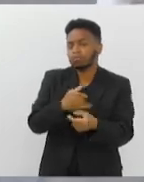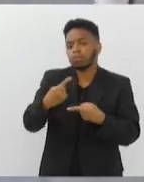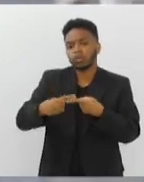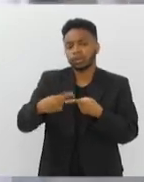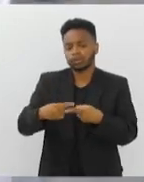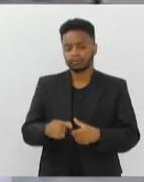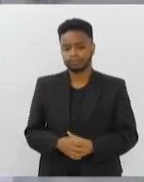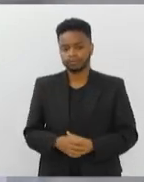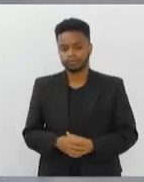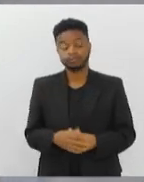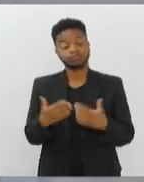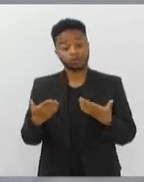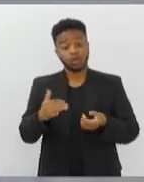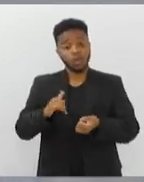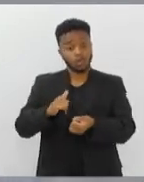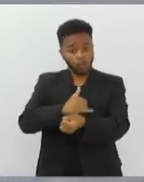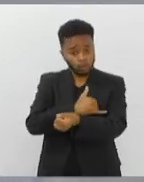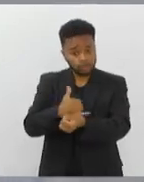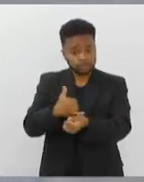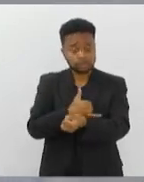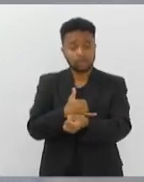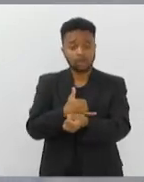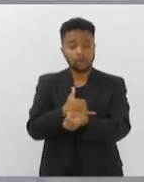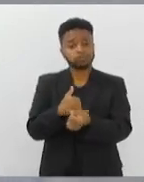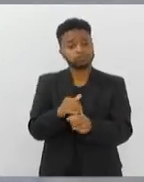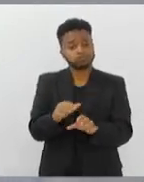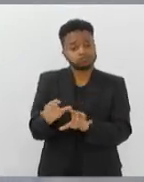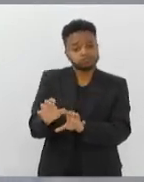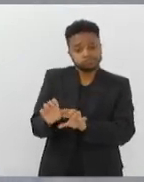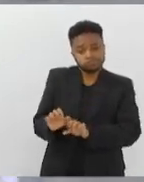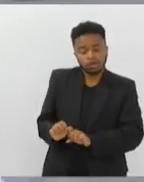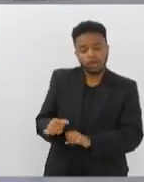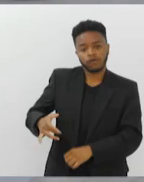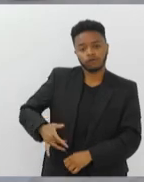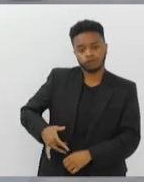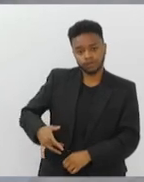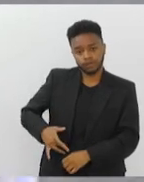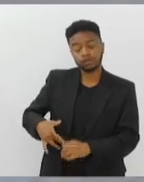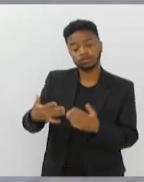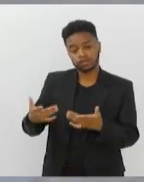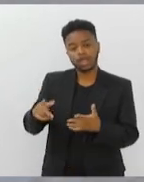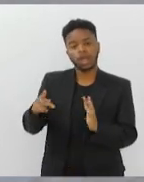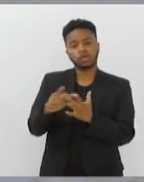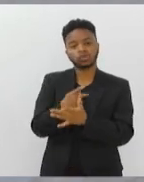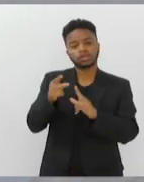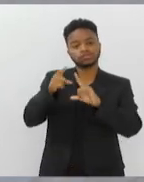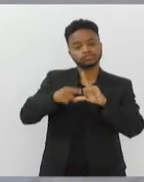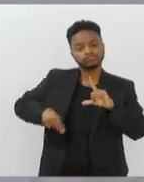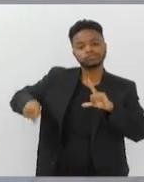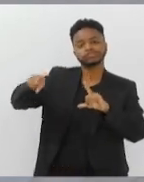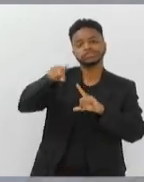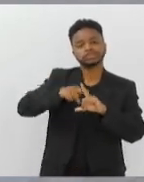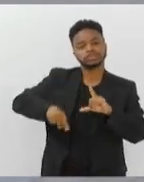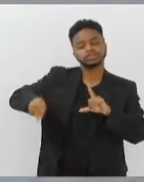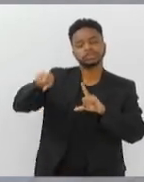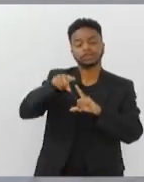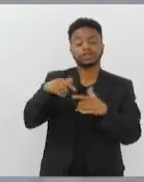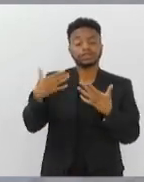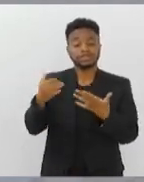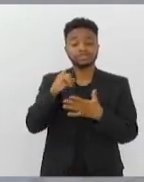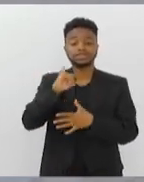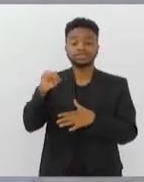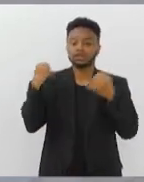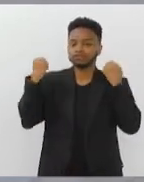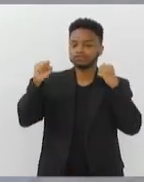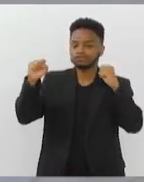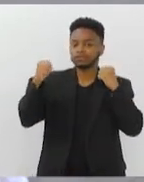O colesterol, ele é captado pelo fígado, né, e vai acontecendo um ciclo contínuo. O exercício físico